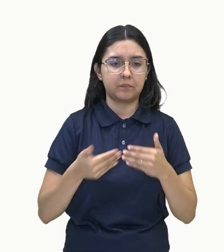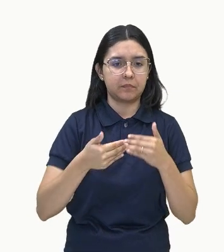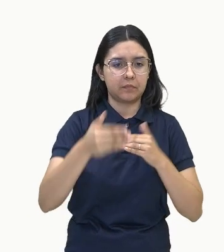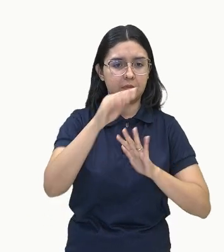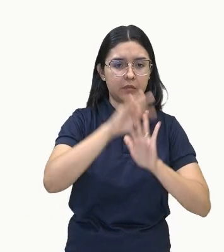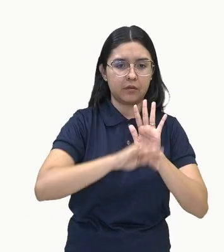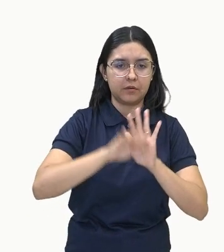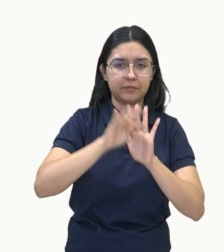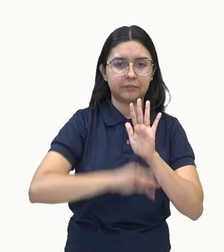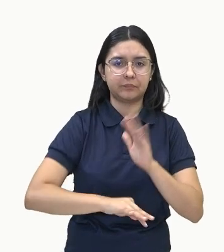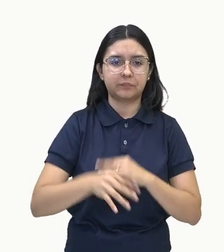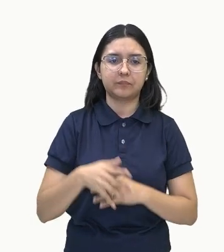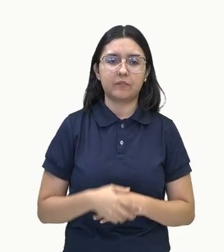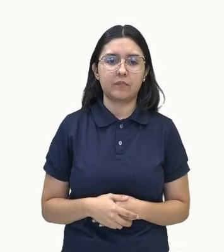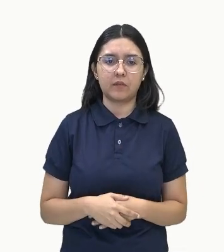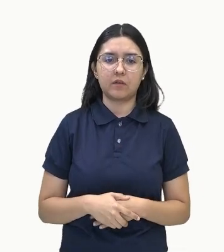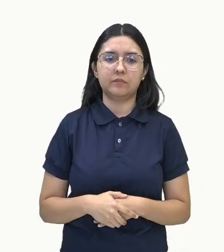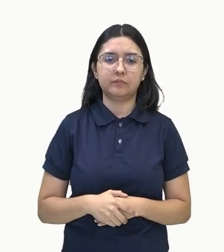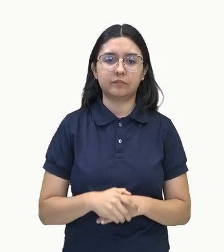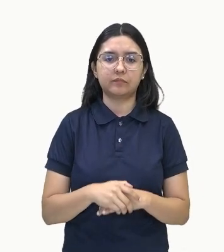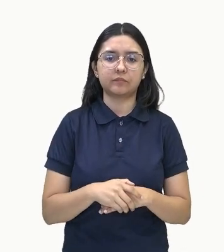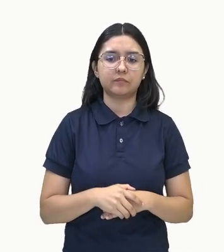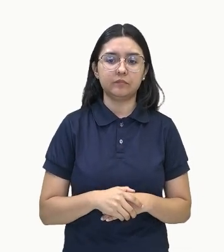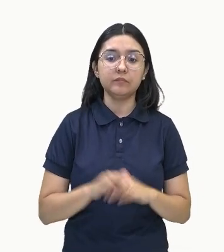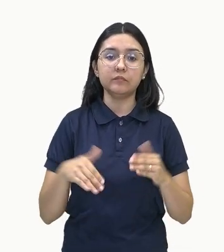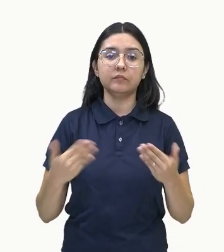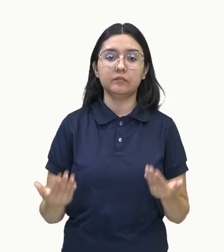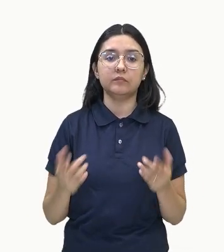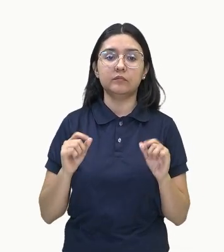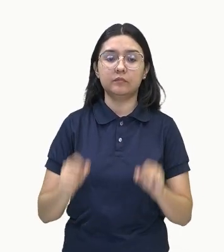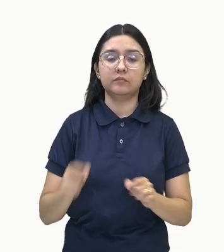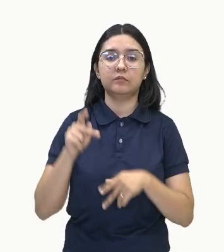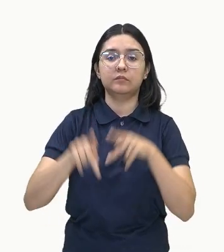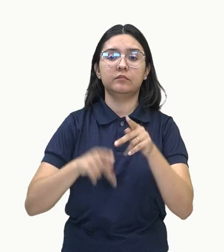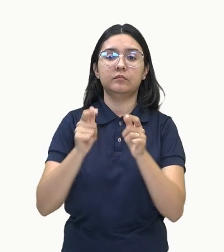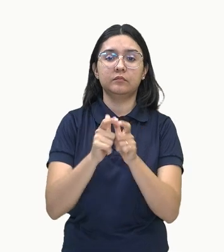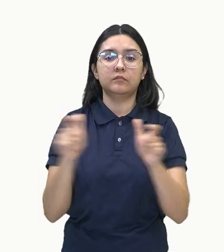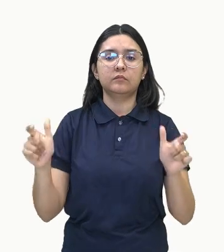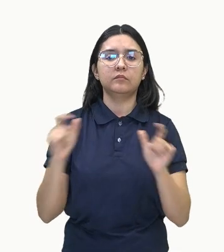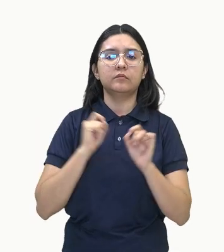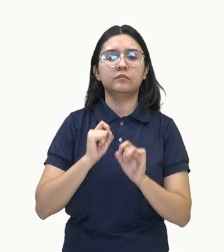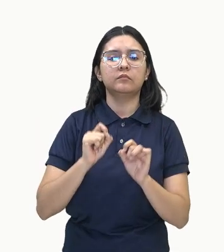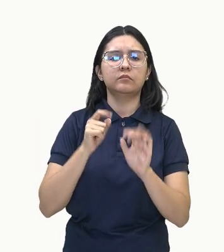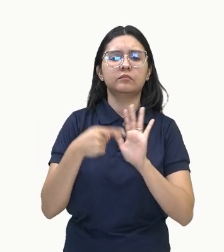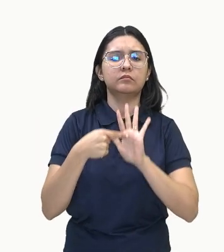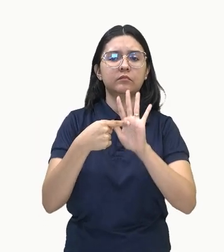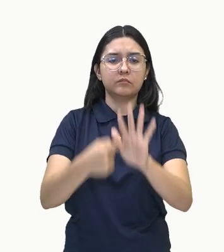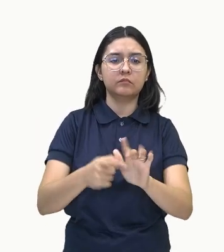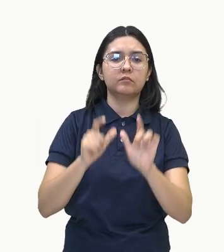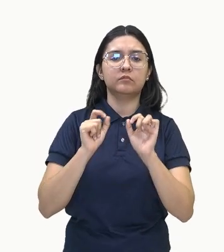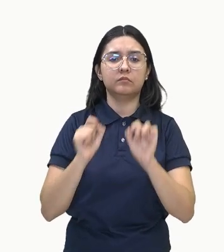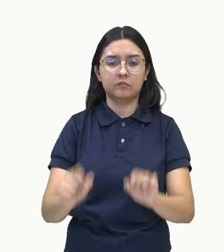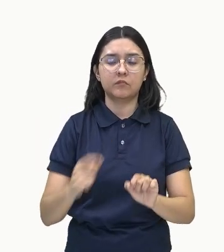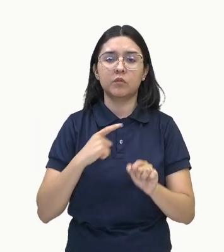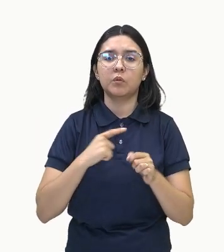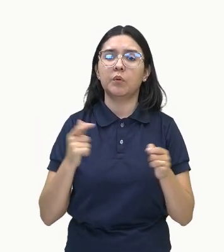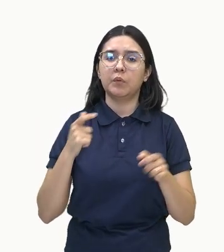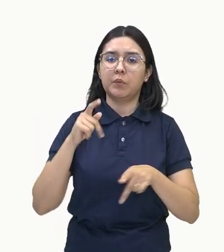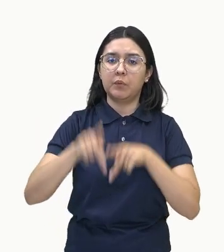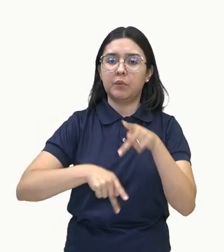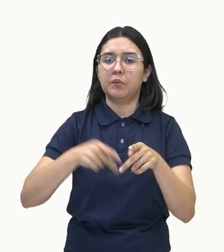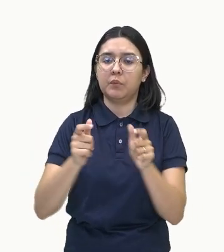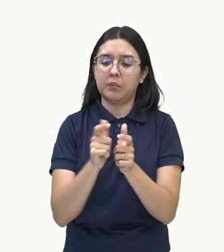galera. Vamos adiante. Esse crescimento populacional refletiu diretamente no crescimento urbano